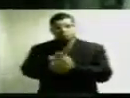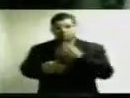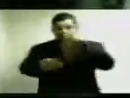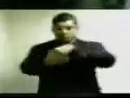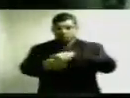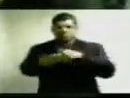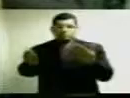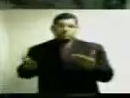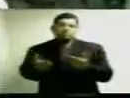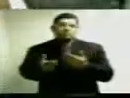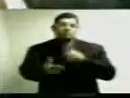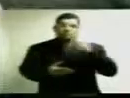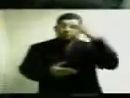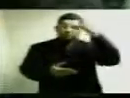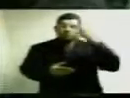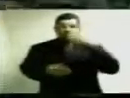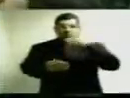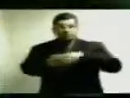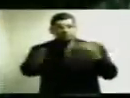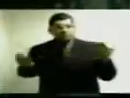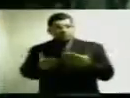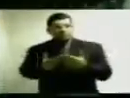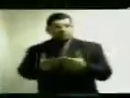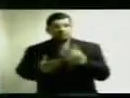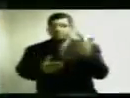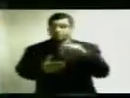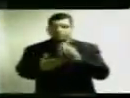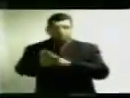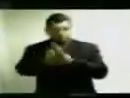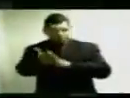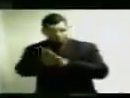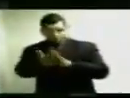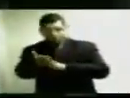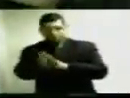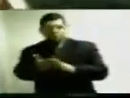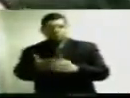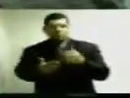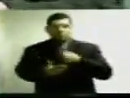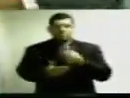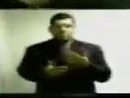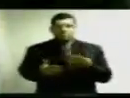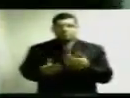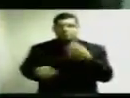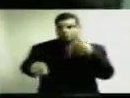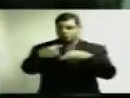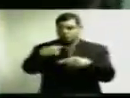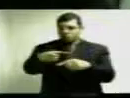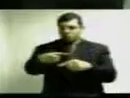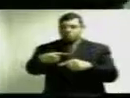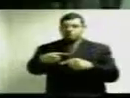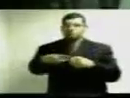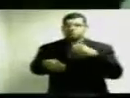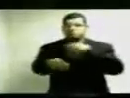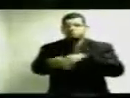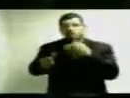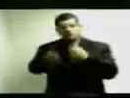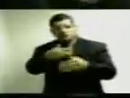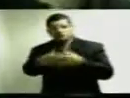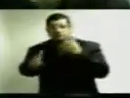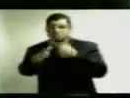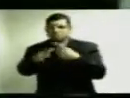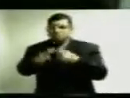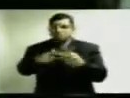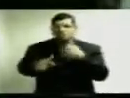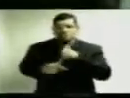com o voto secreto. Eu acho que o voto secreto não tem finalidade. Eu sou contra o voto secreto em qualquer